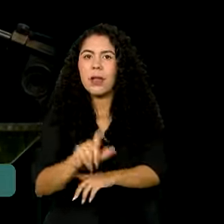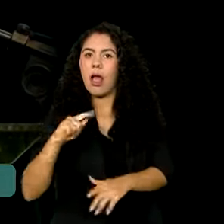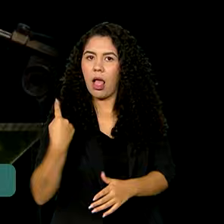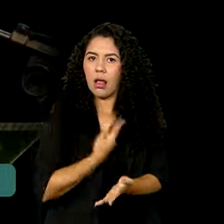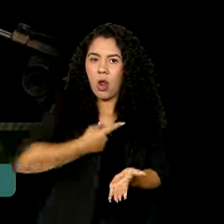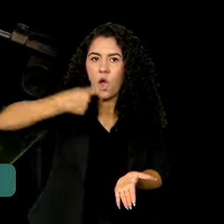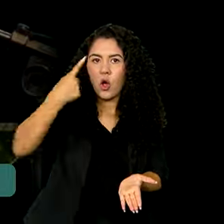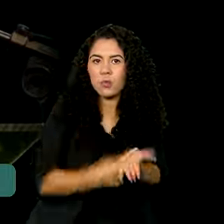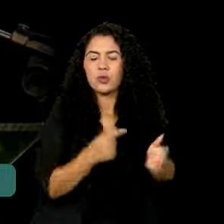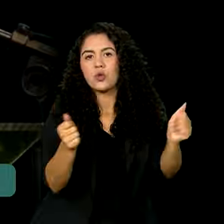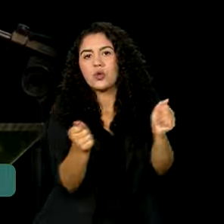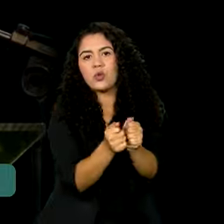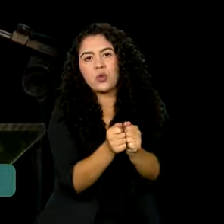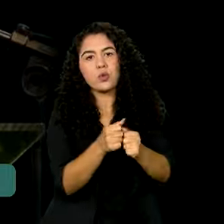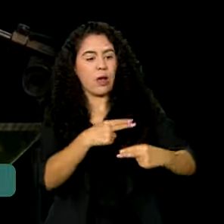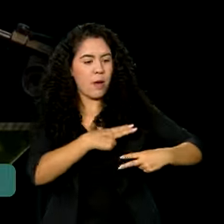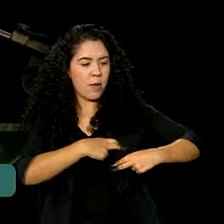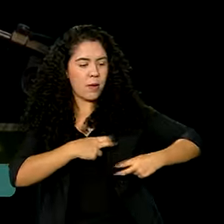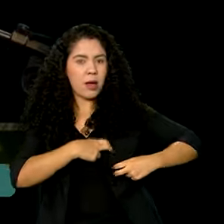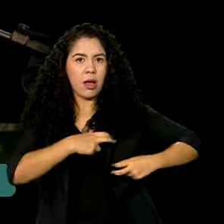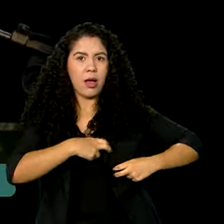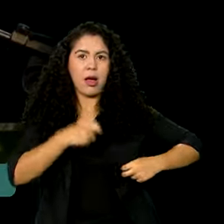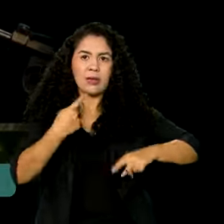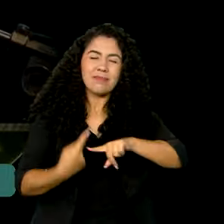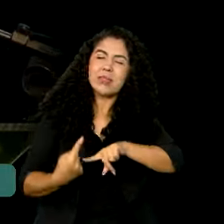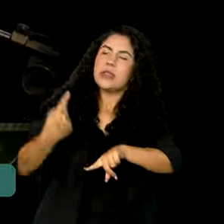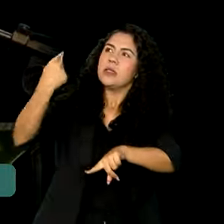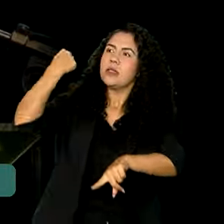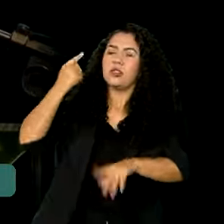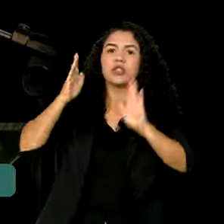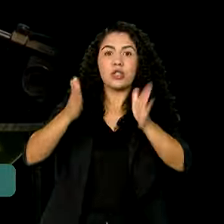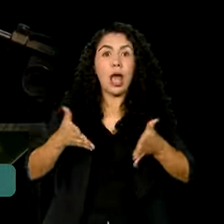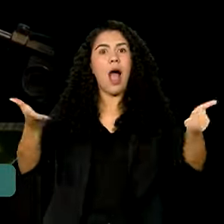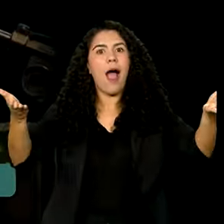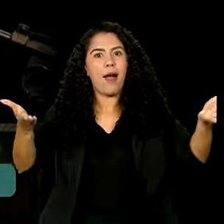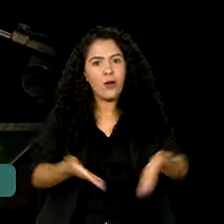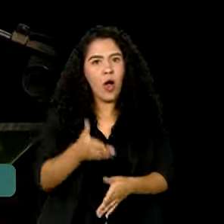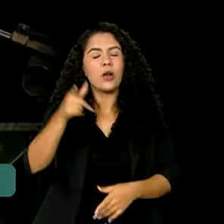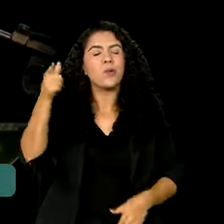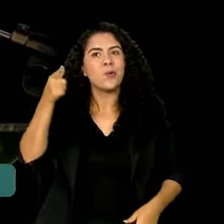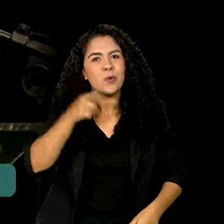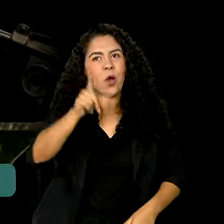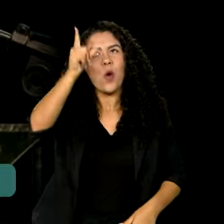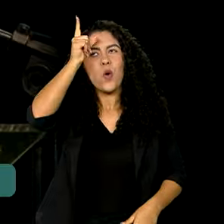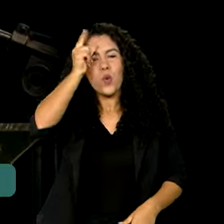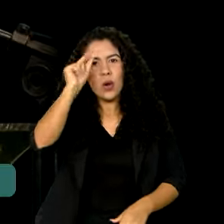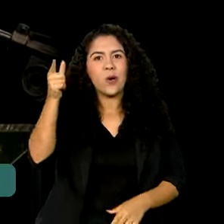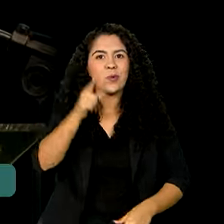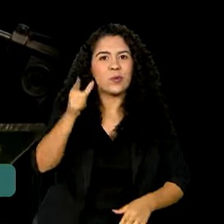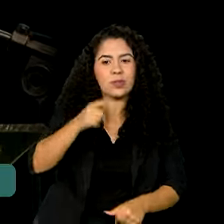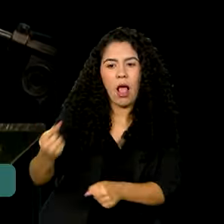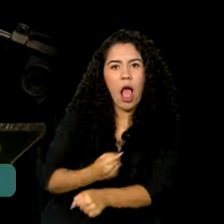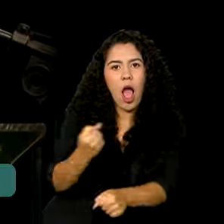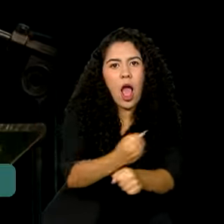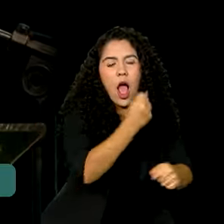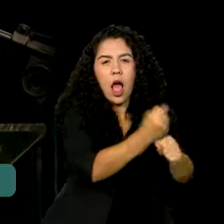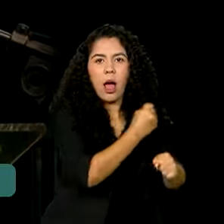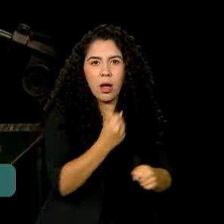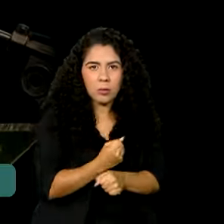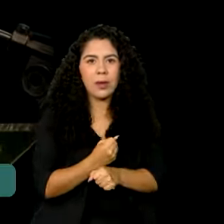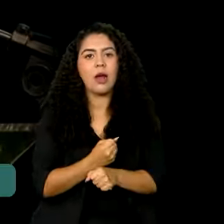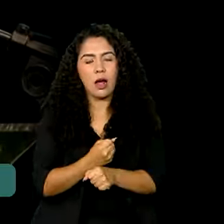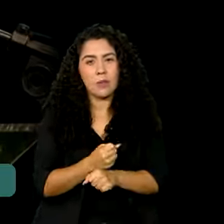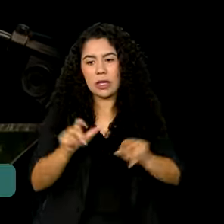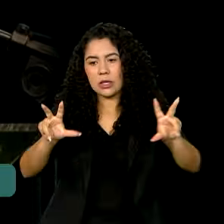a Petrobras firmado lá quando a Petrobras se instalou. Finalmente, agora, a gente está conseguindo fazer essas obras, que são praticamente meio a